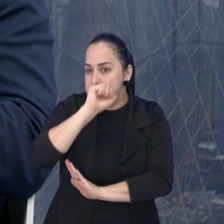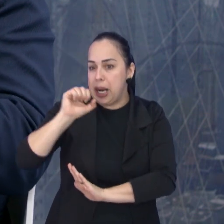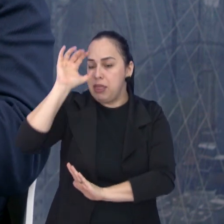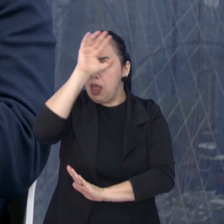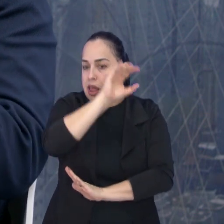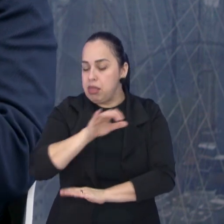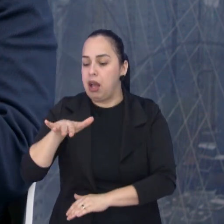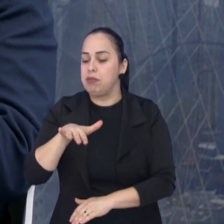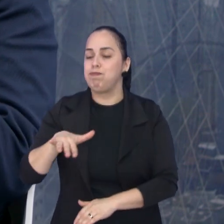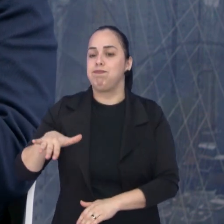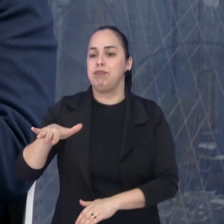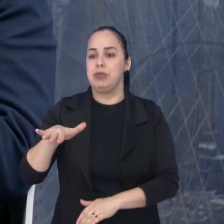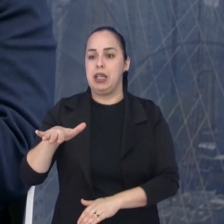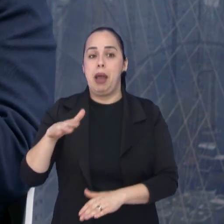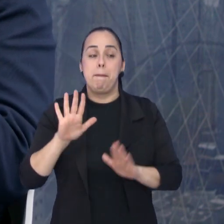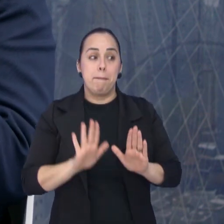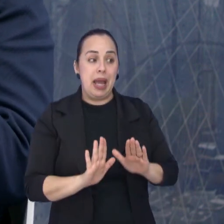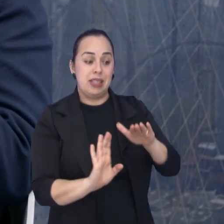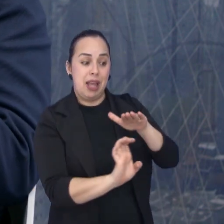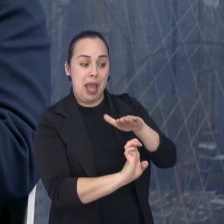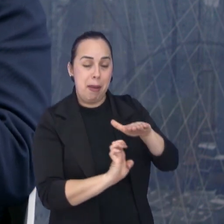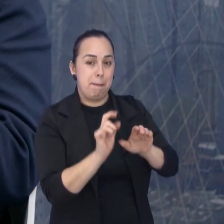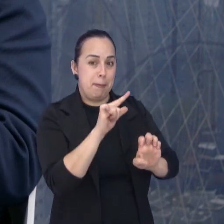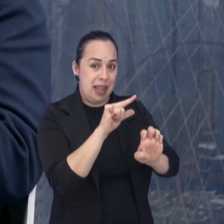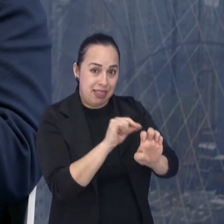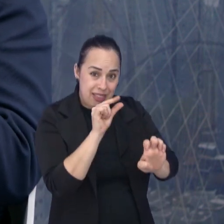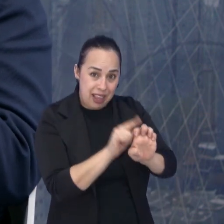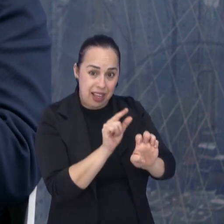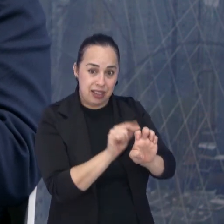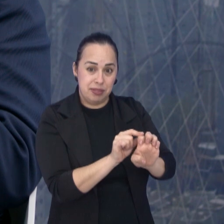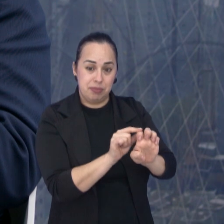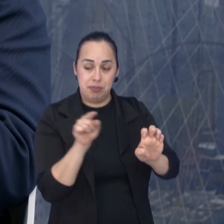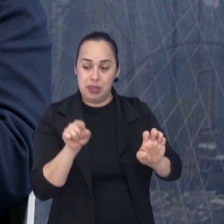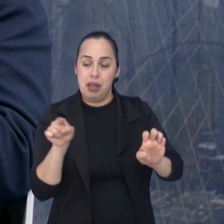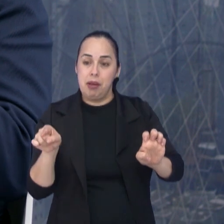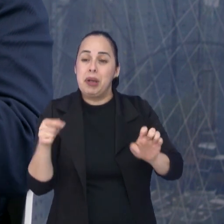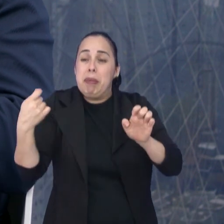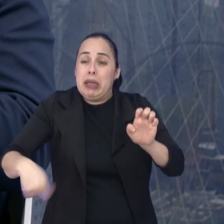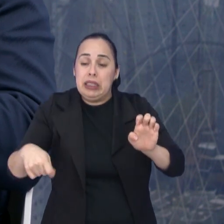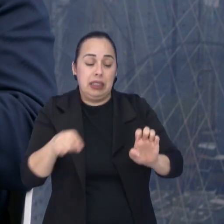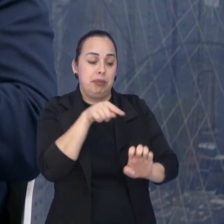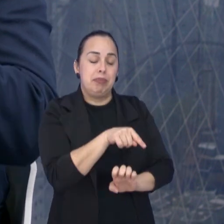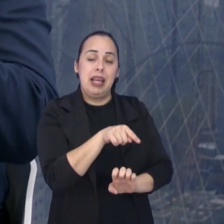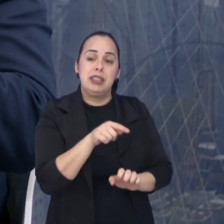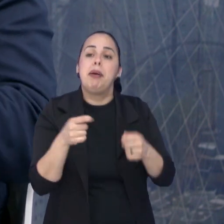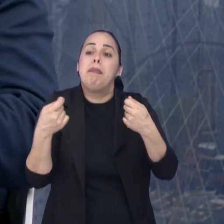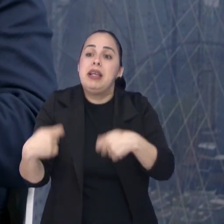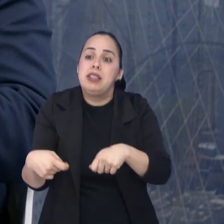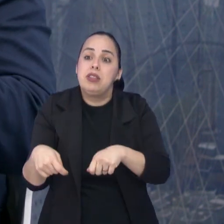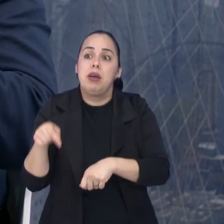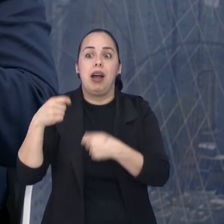negócio. Então, você empreender, que você não vê outra alternativa, não tem problema. O problema é fazer isso de maneira